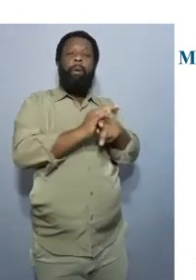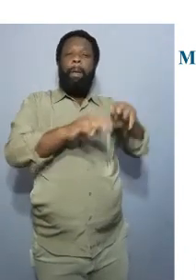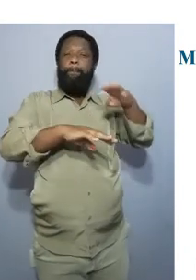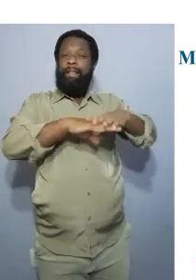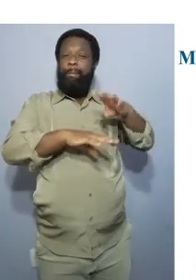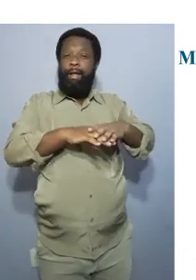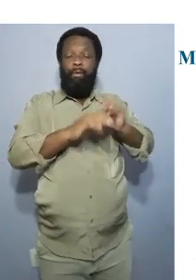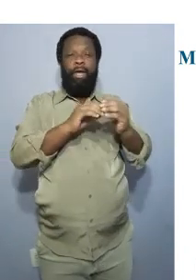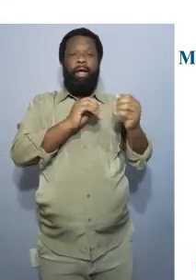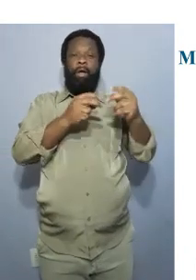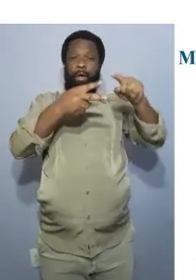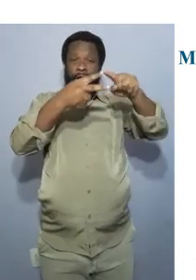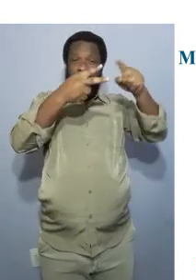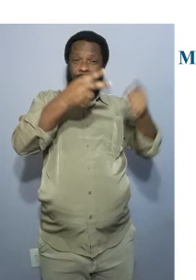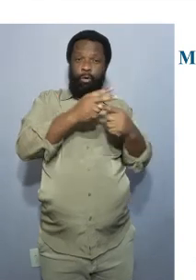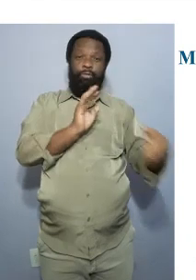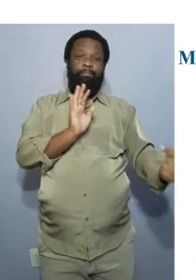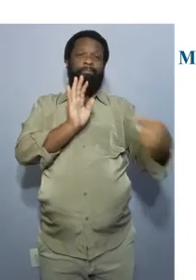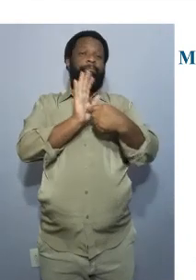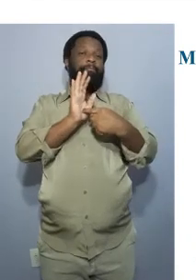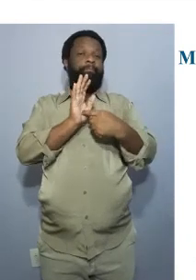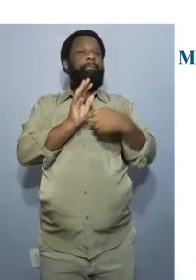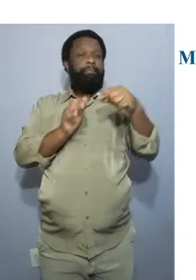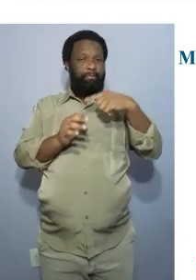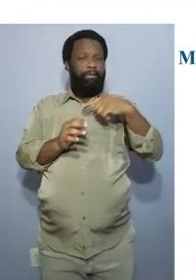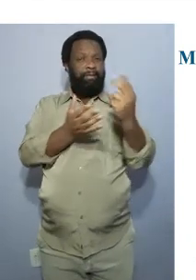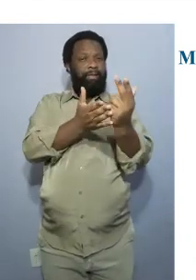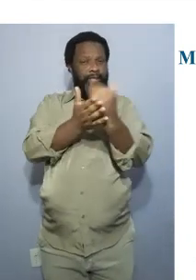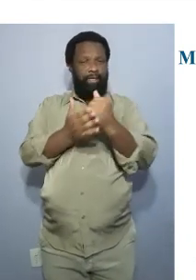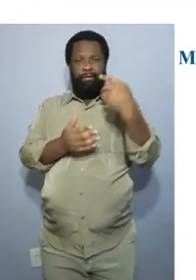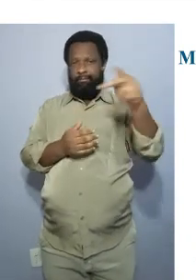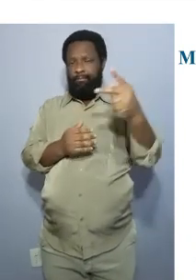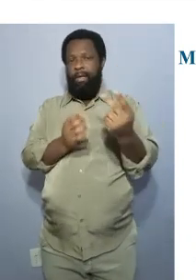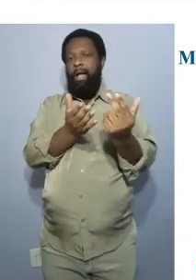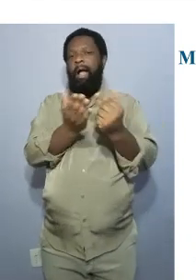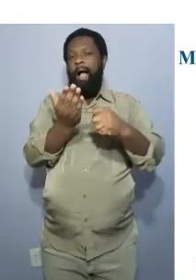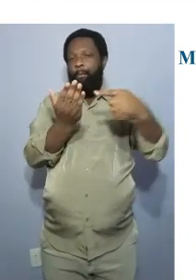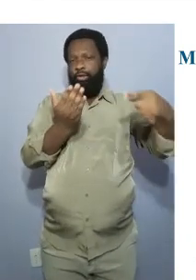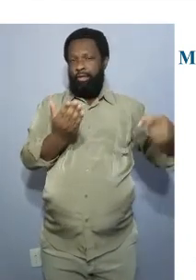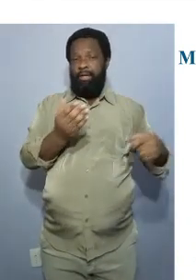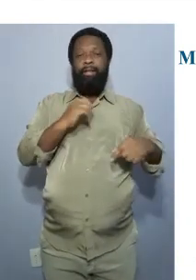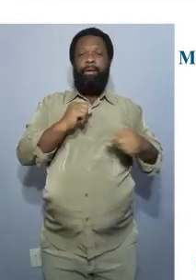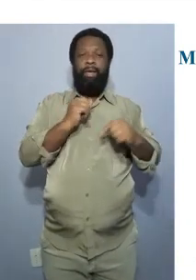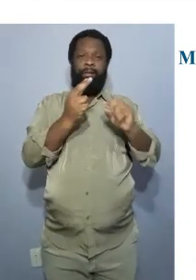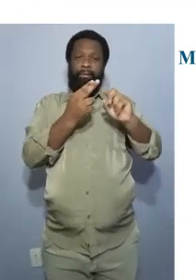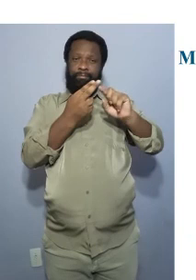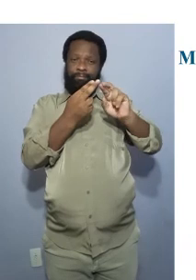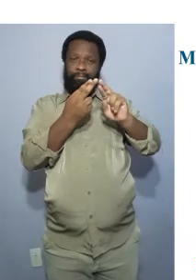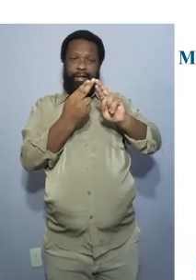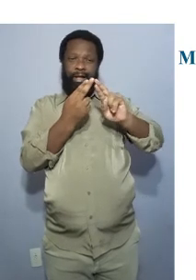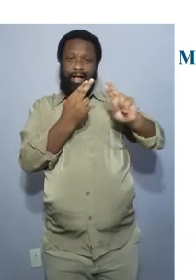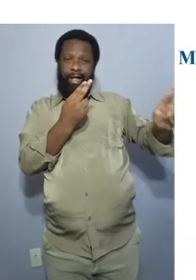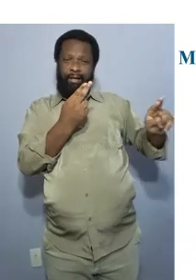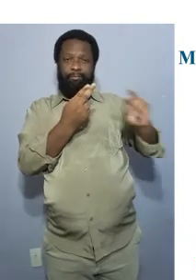que é o ângulo central. Então, essa figurinha também está na sua apostila. Do que se trata esse ângulo central? A gente traça dois